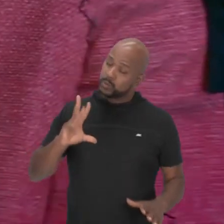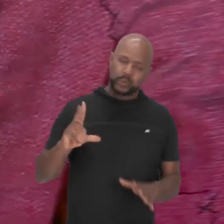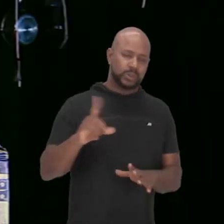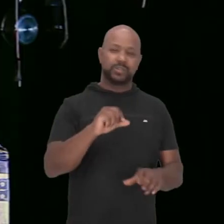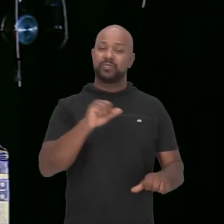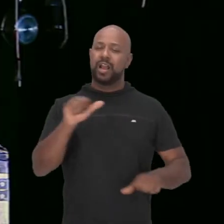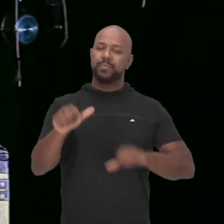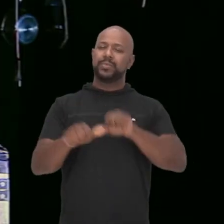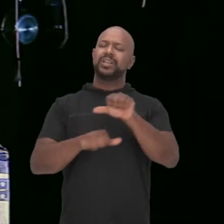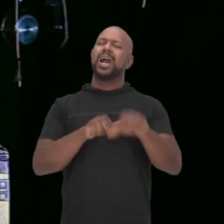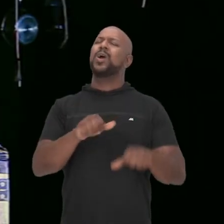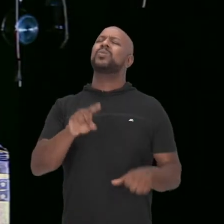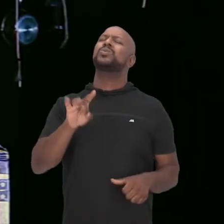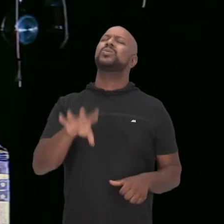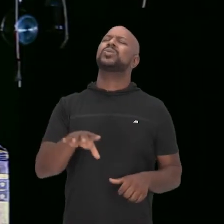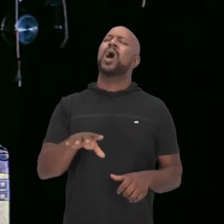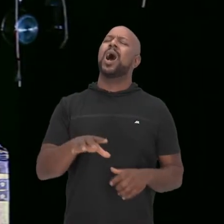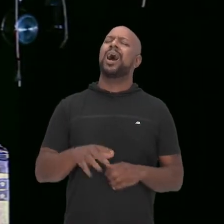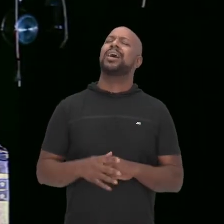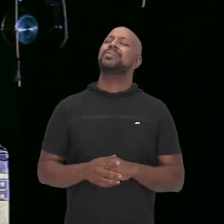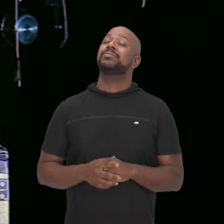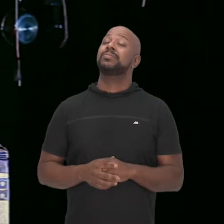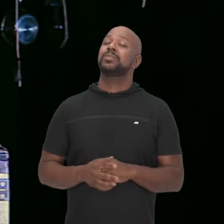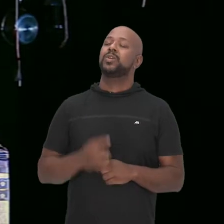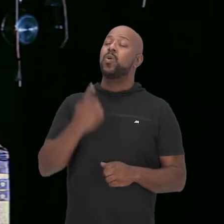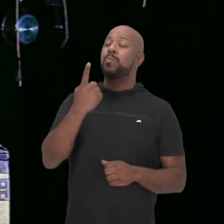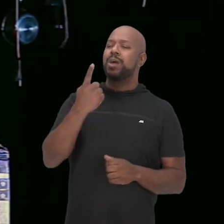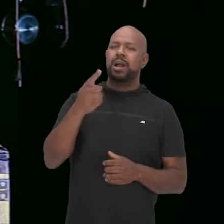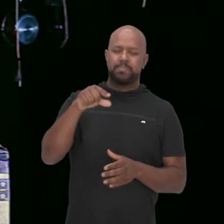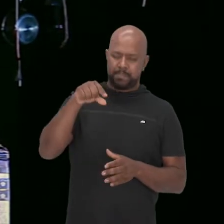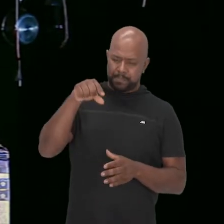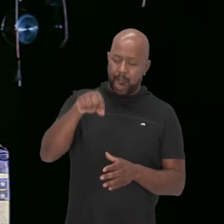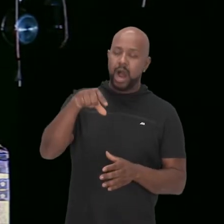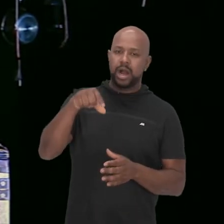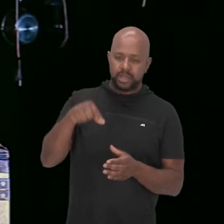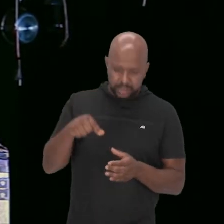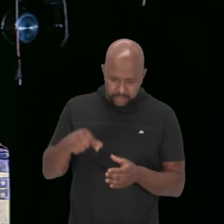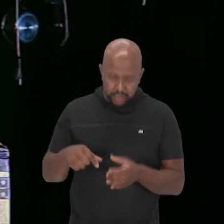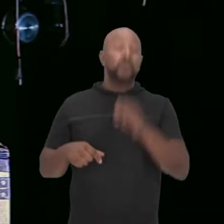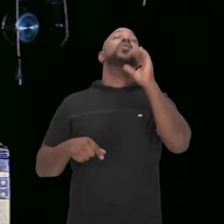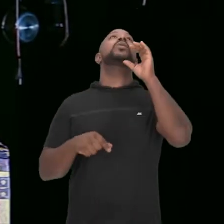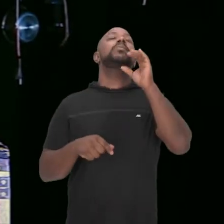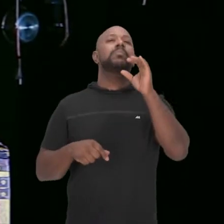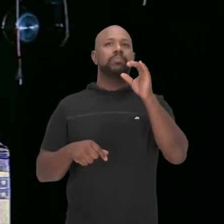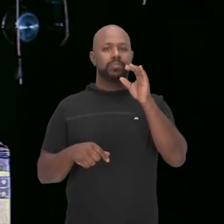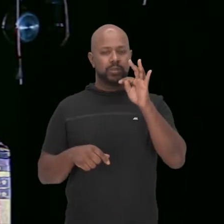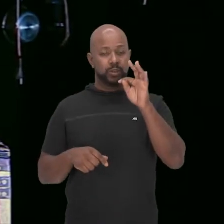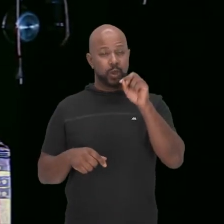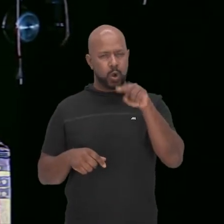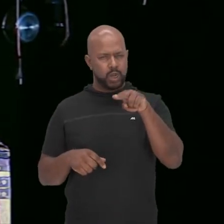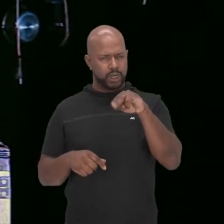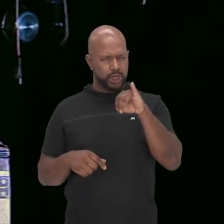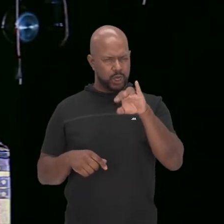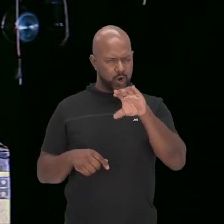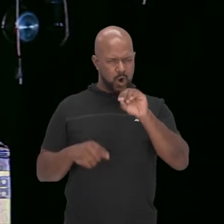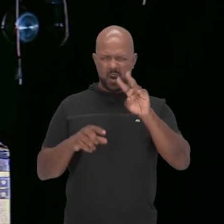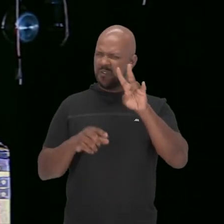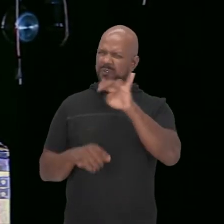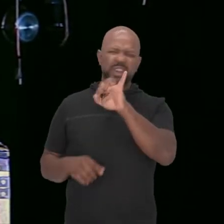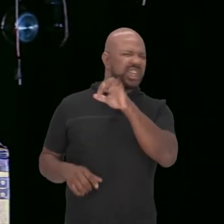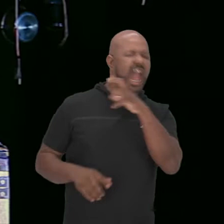isso vai mudar com apenas uma dose de tônico